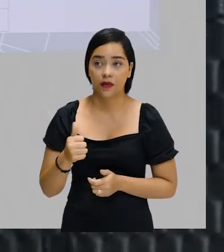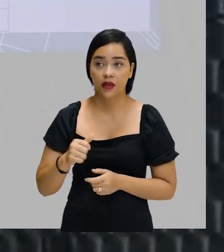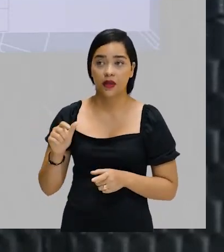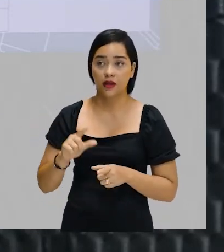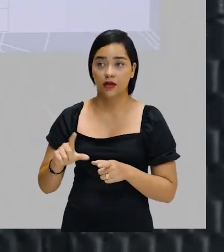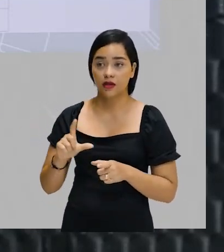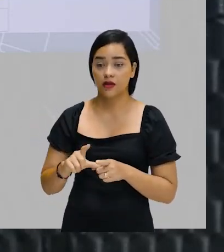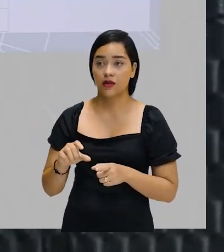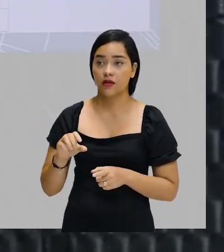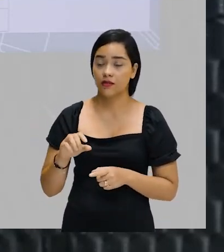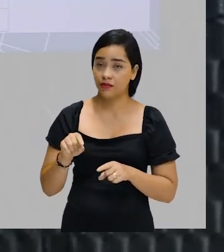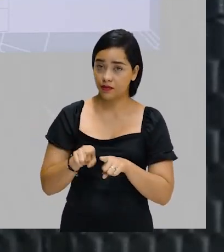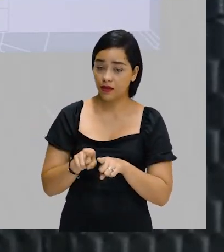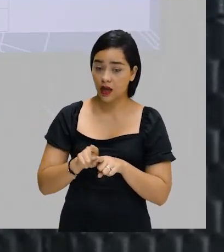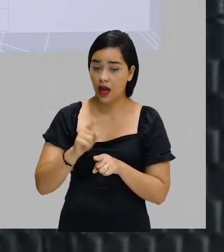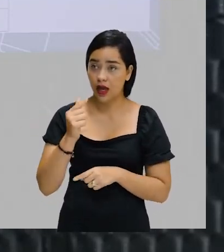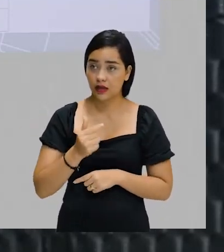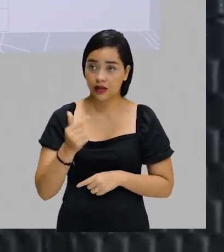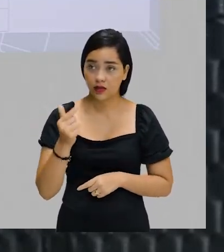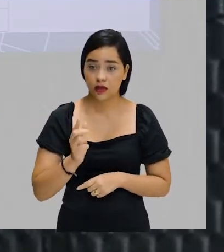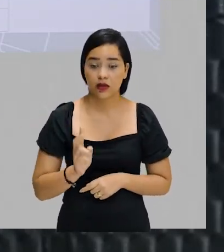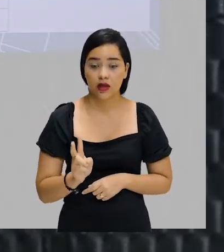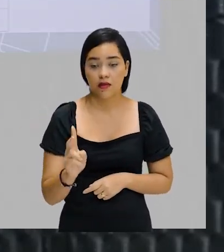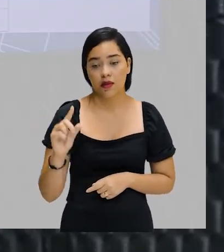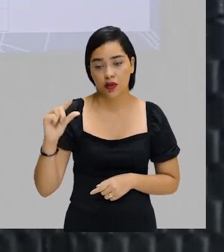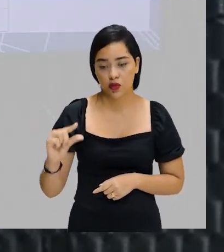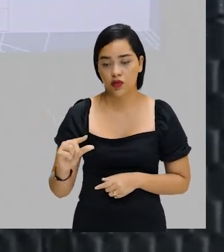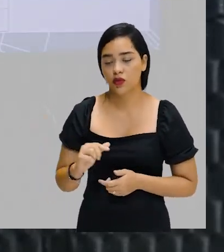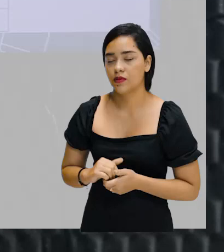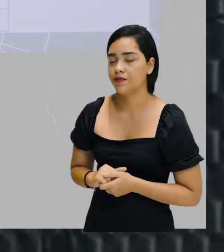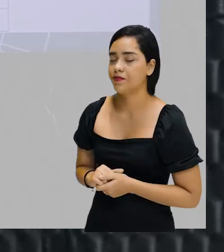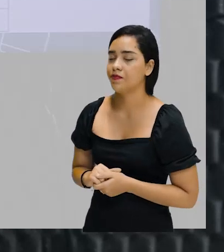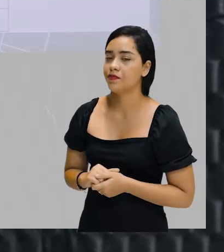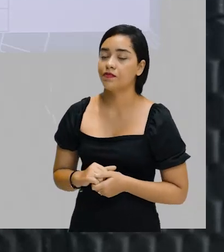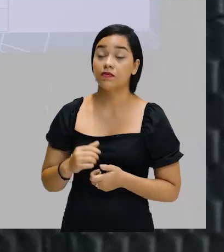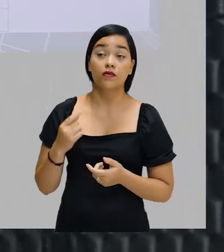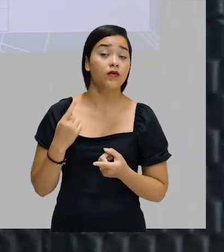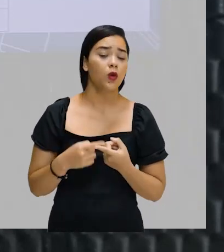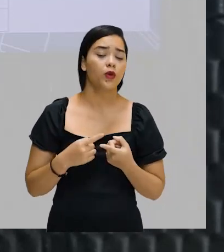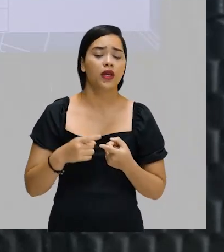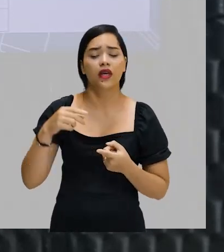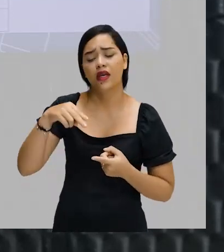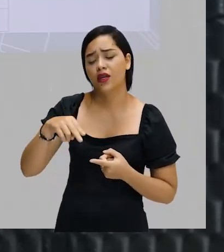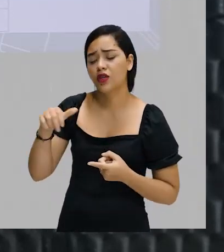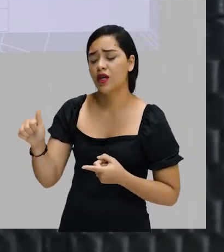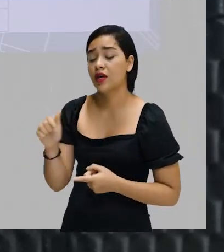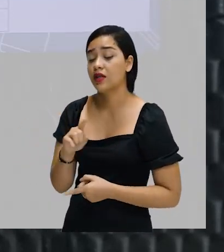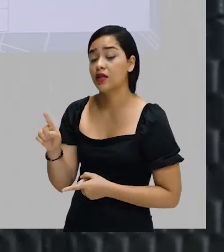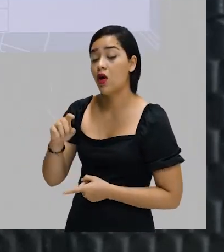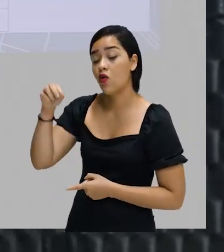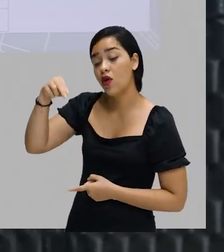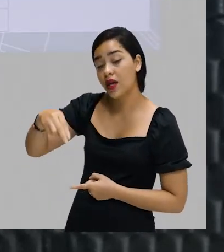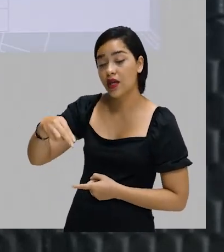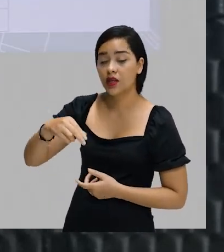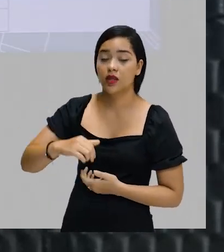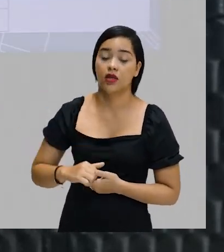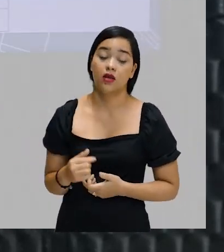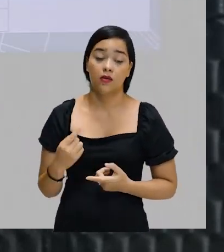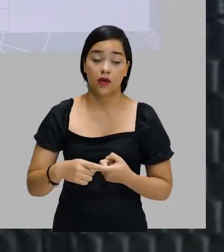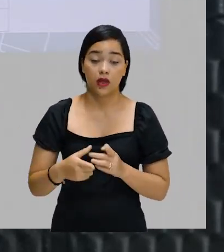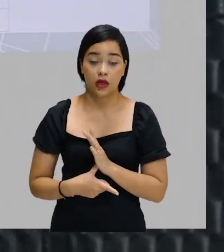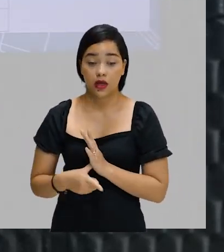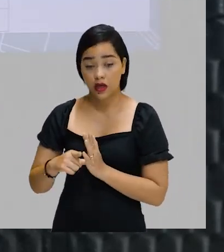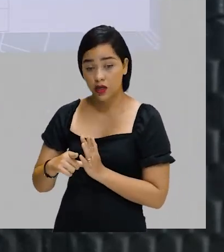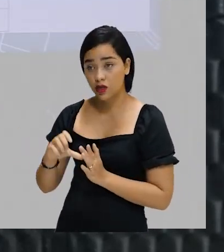letra maiúscula e a segunda sempre minúscula. Por que Na e não apenas N? Porque antes